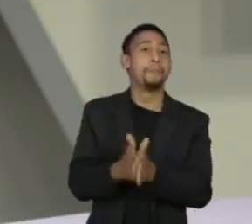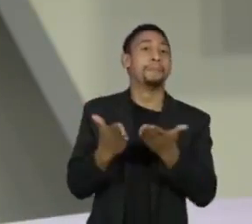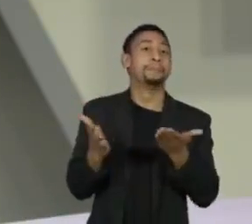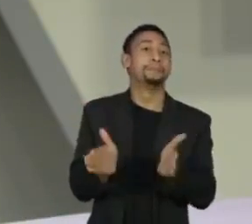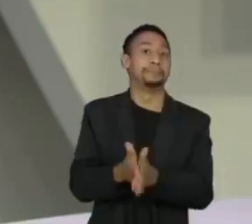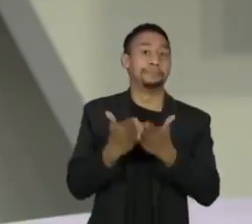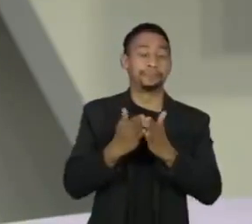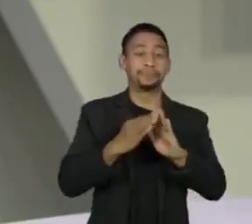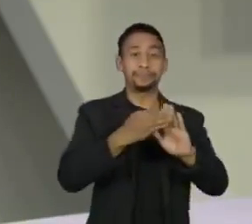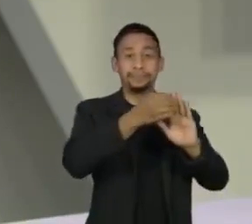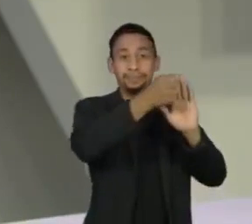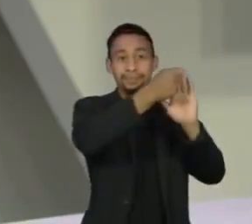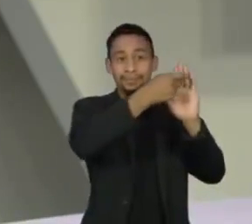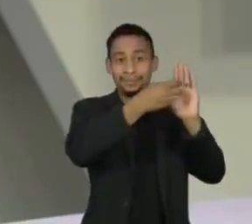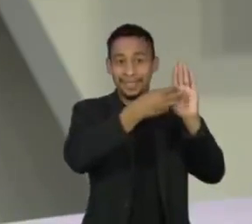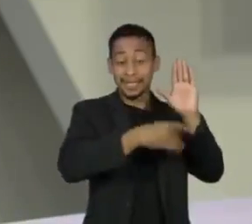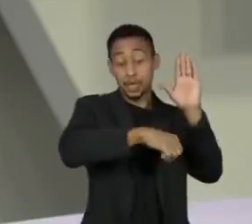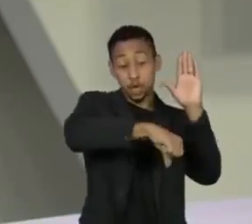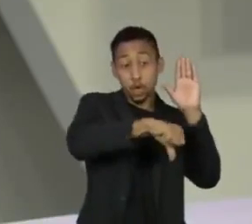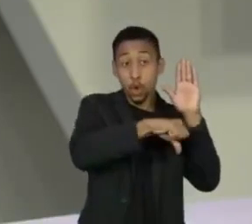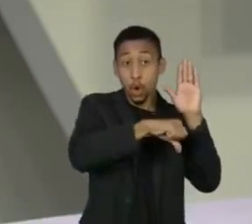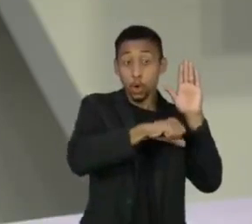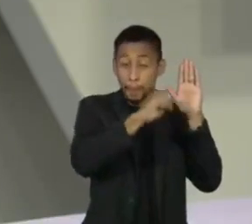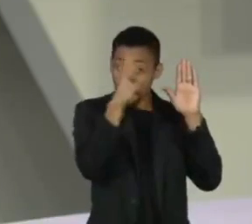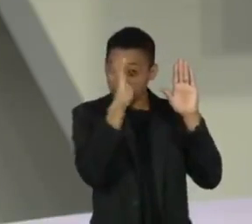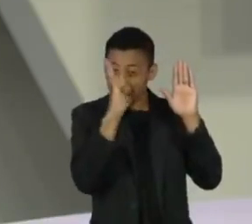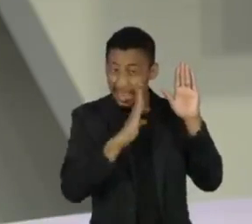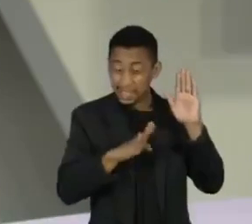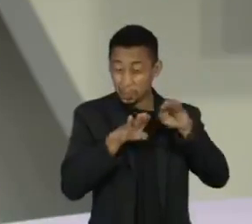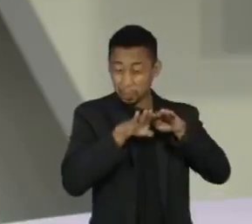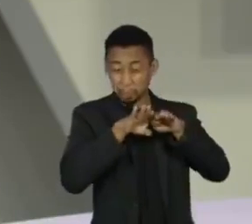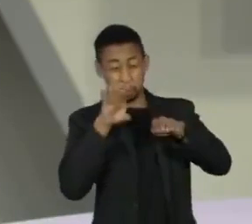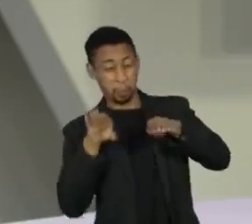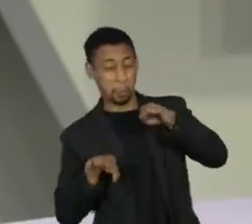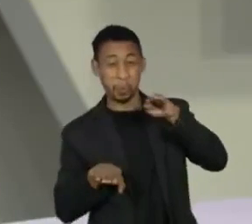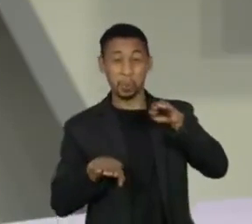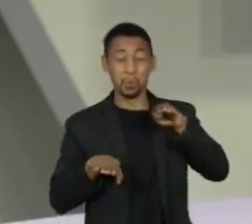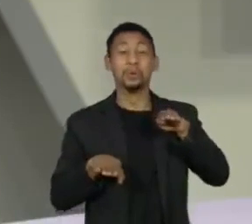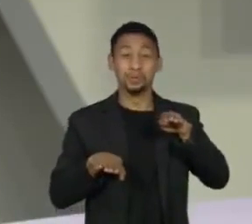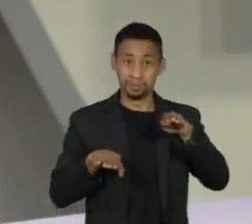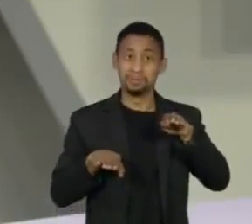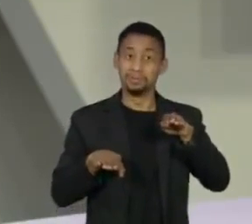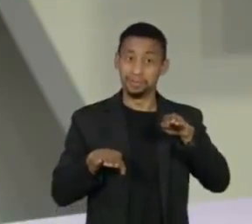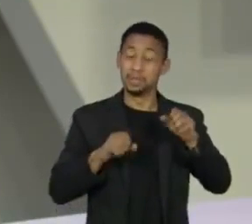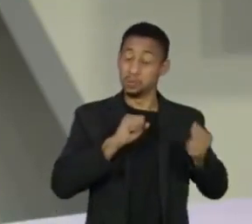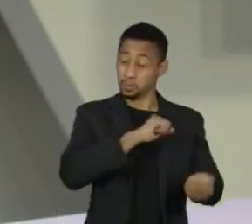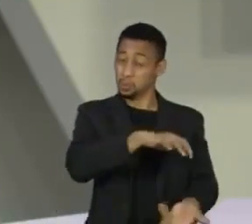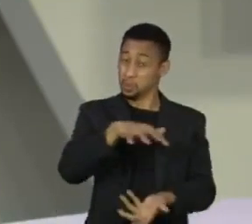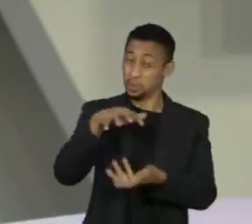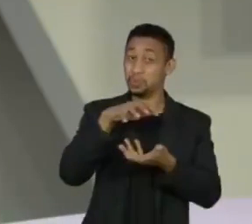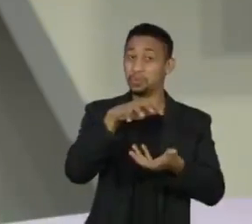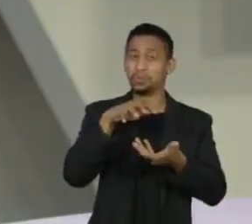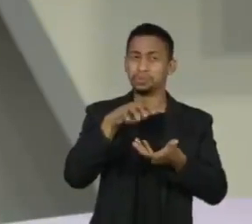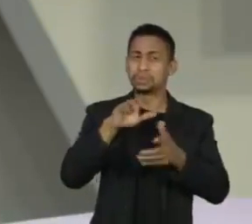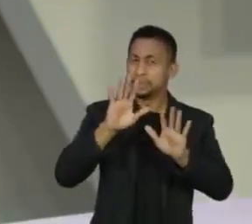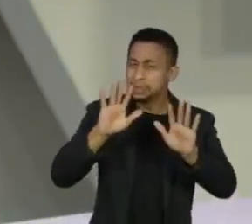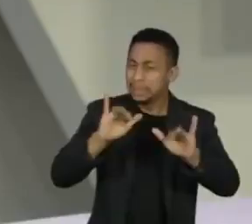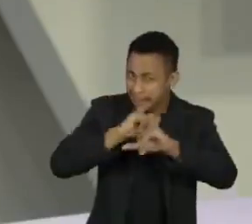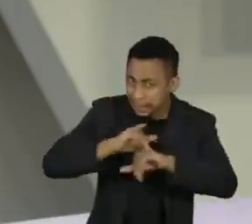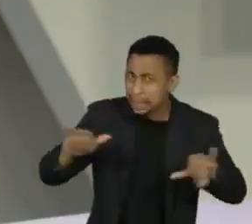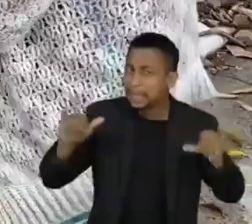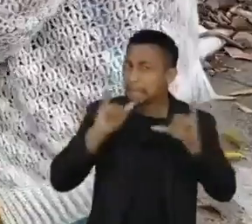o nono país mais desigual do mundo. Será que as propostas de campanha incluem quem não tem os